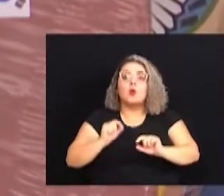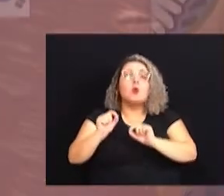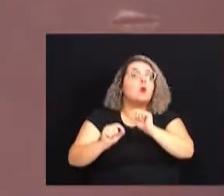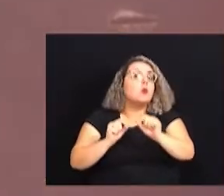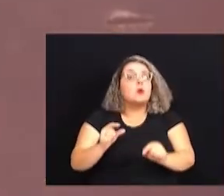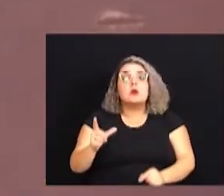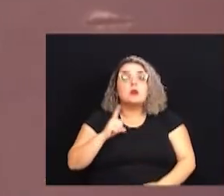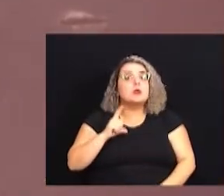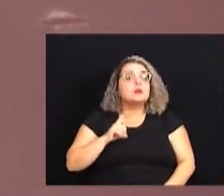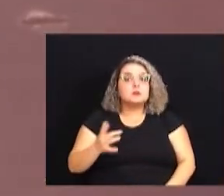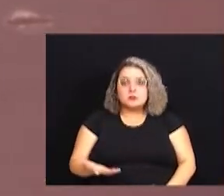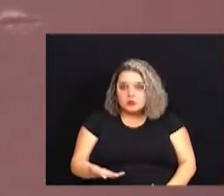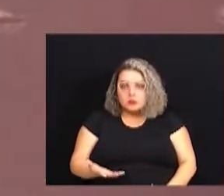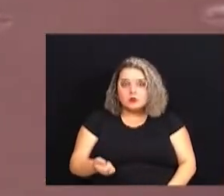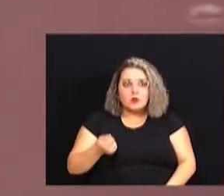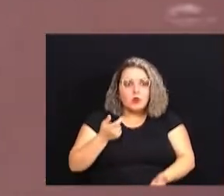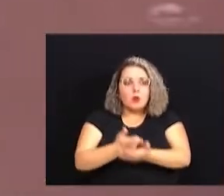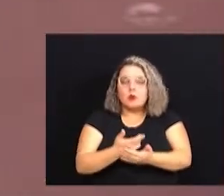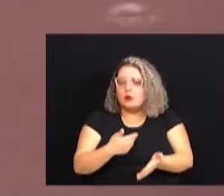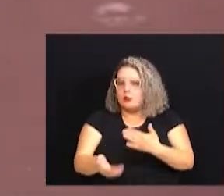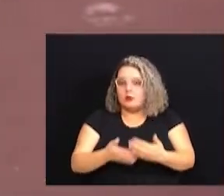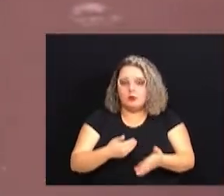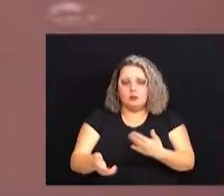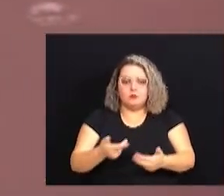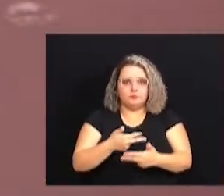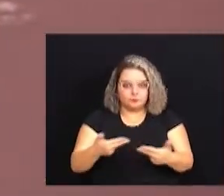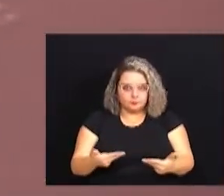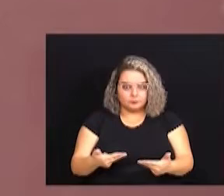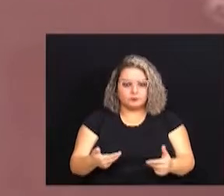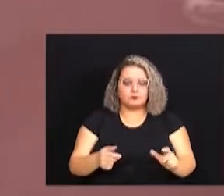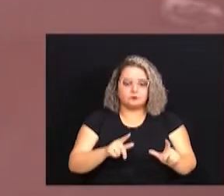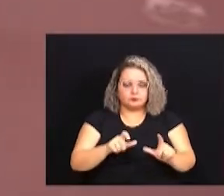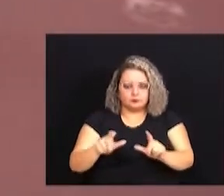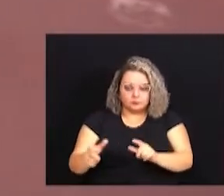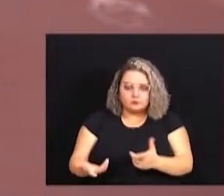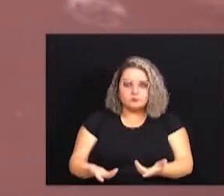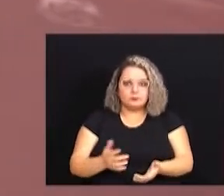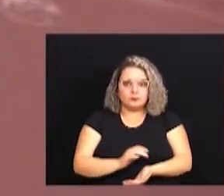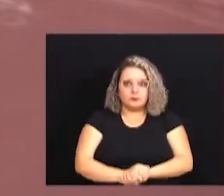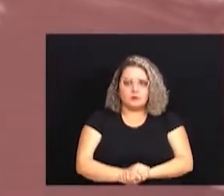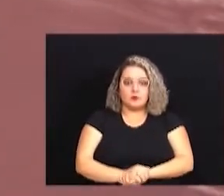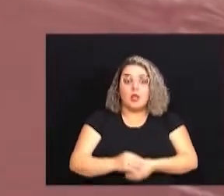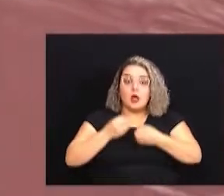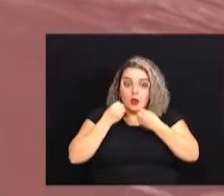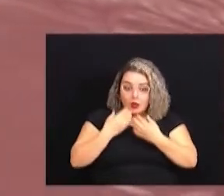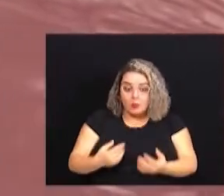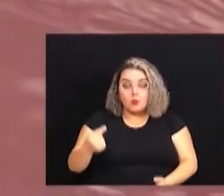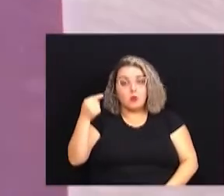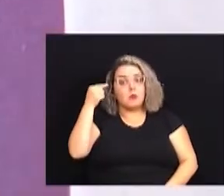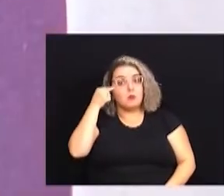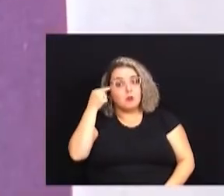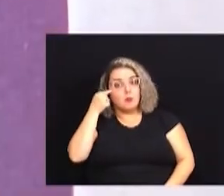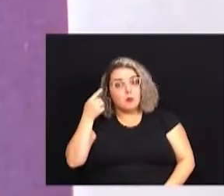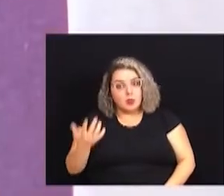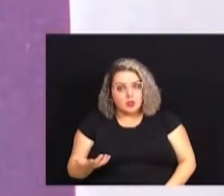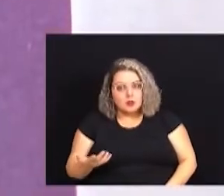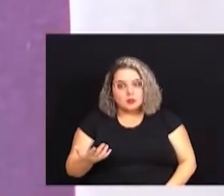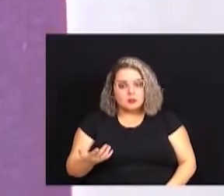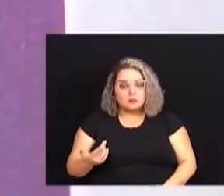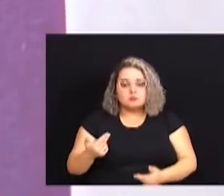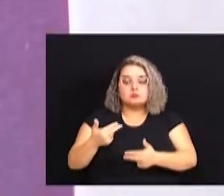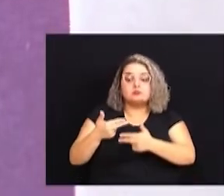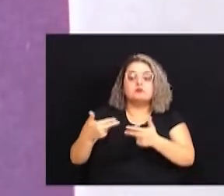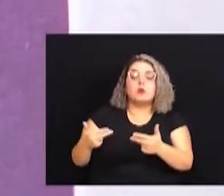o que está em jogo quando você compra qualquer coisa, incluindo algo de figurinha. Então, é sempre bom pensar